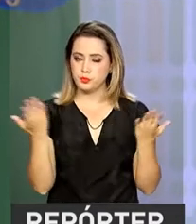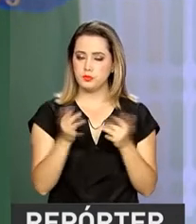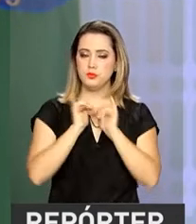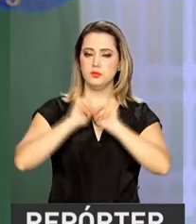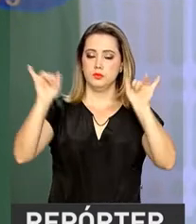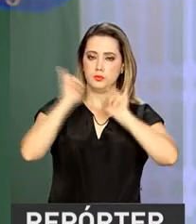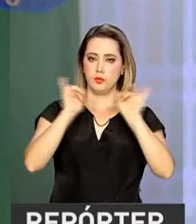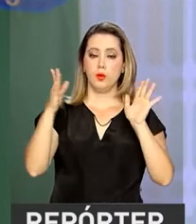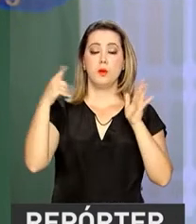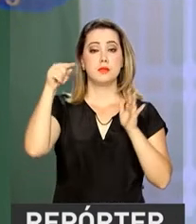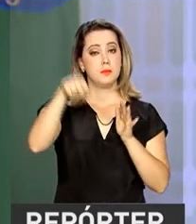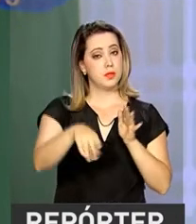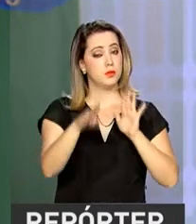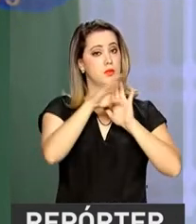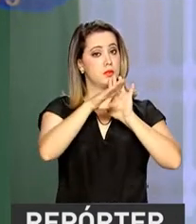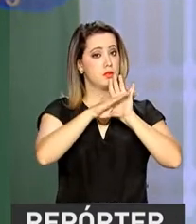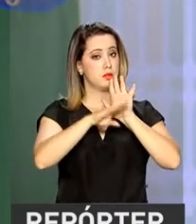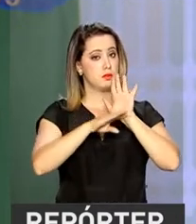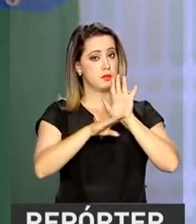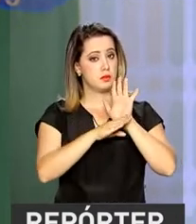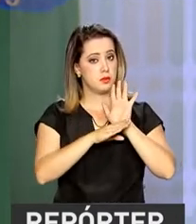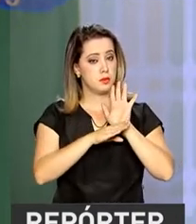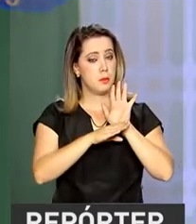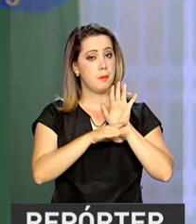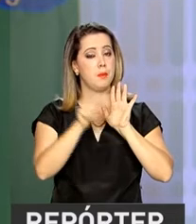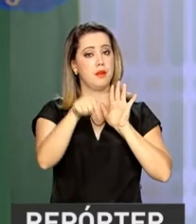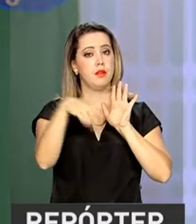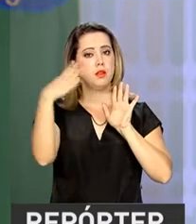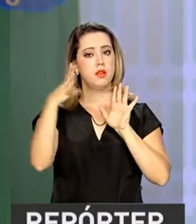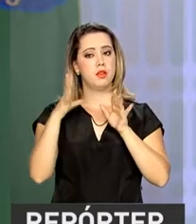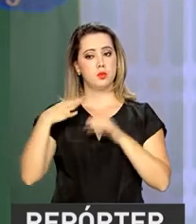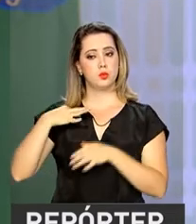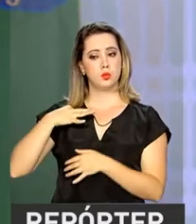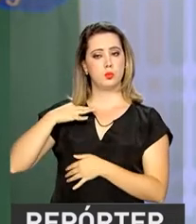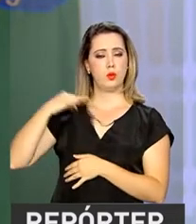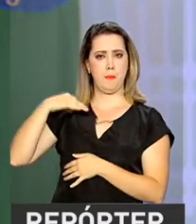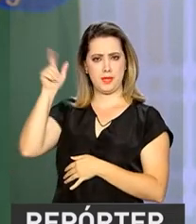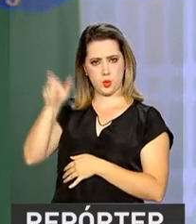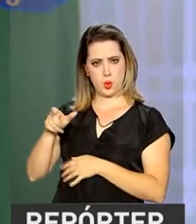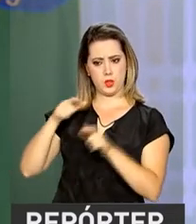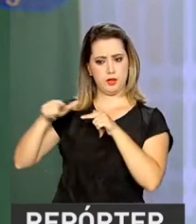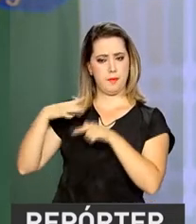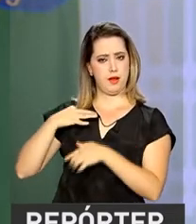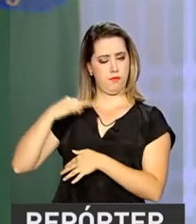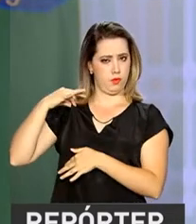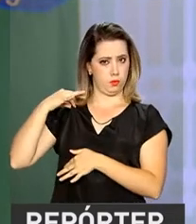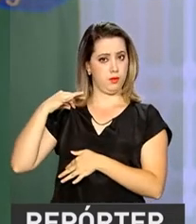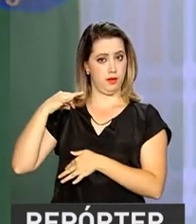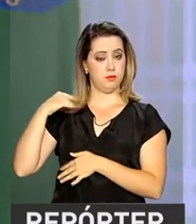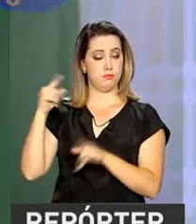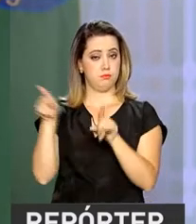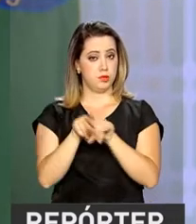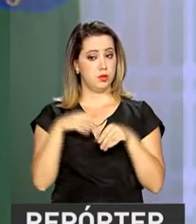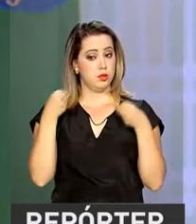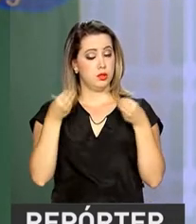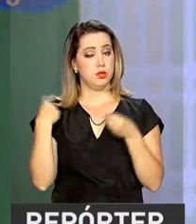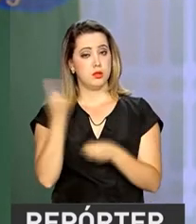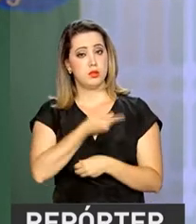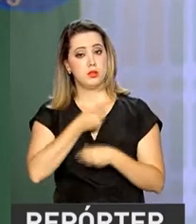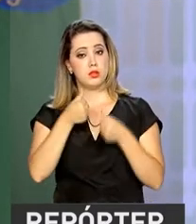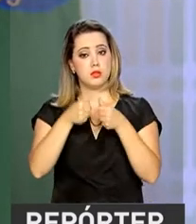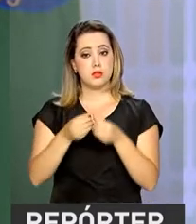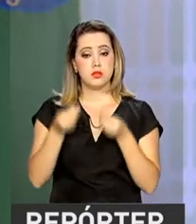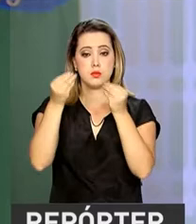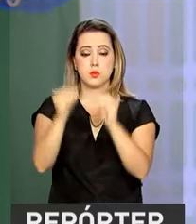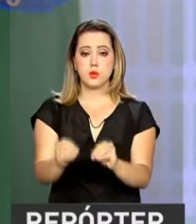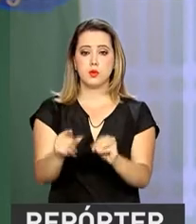portanto, deste Plano Nacional do Voluntariado, nós estamos colocando, Padilha,